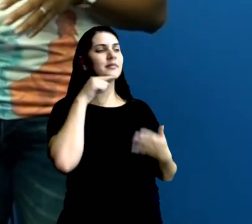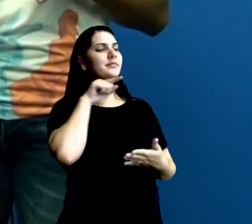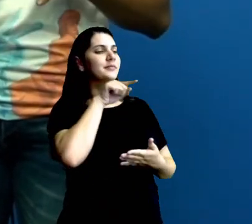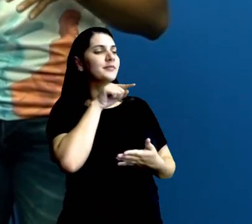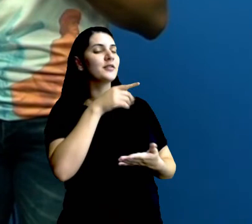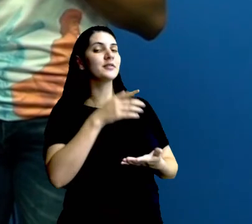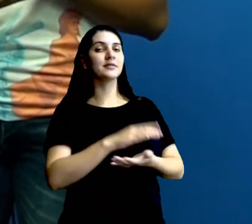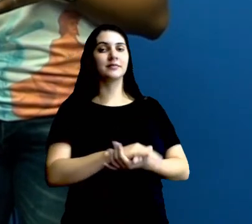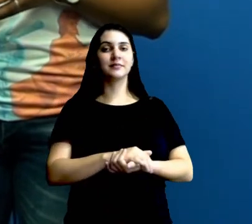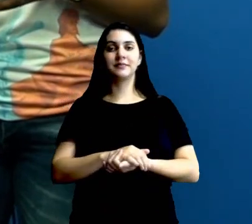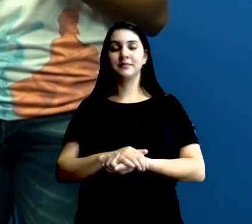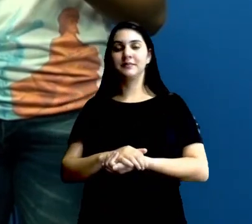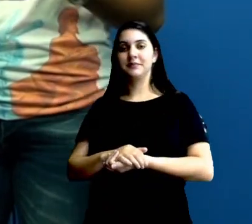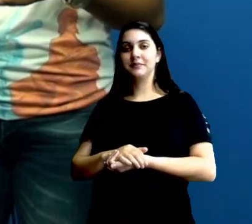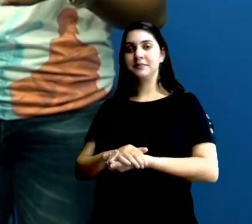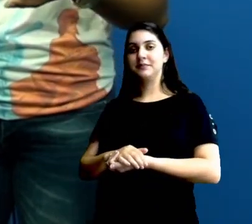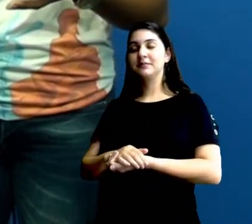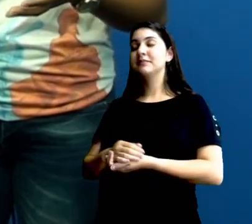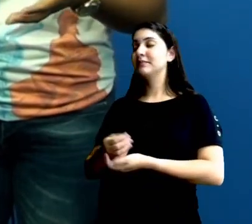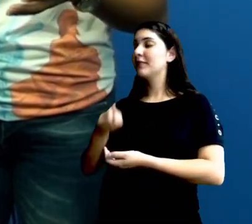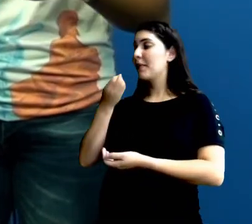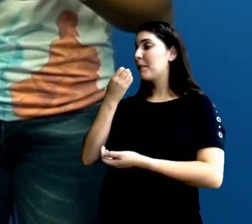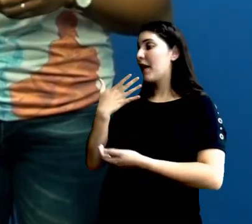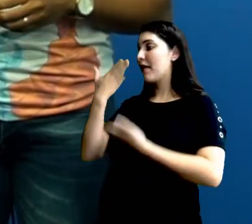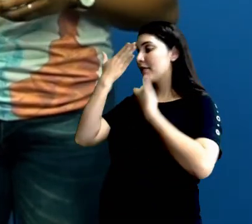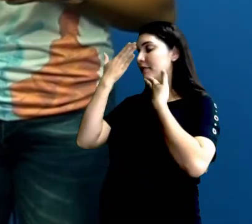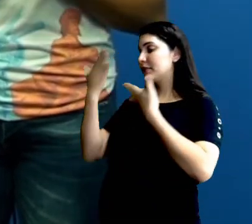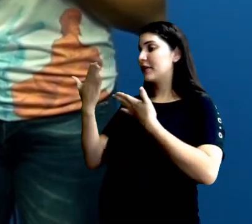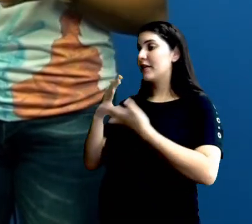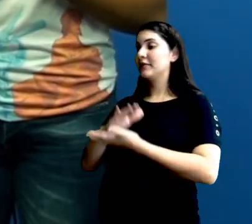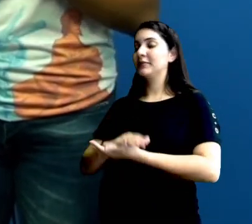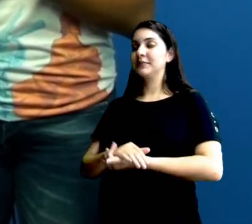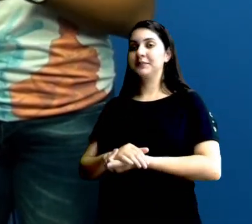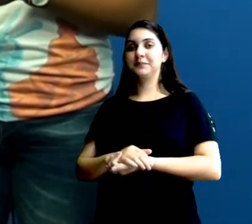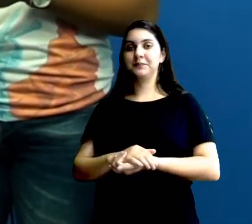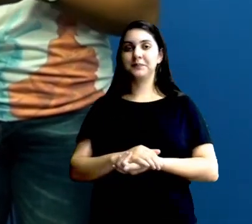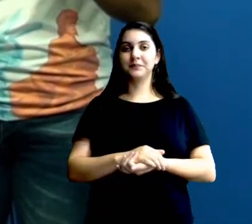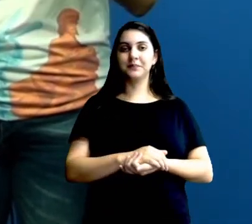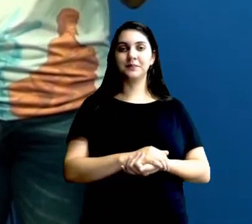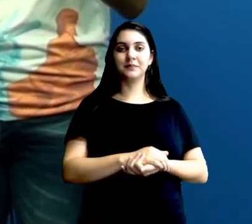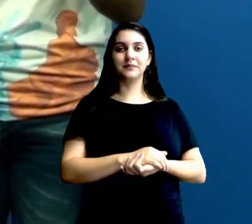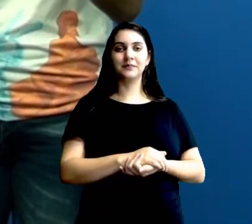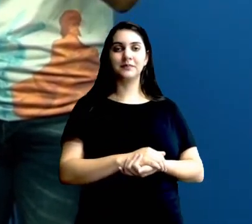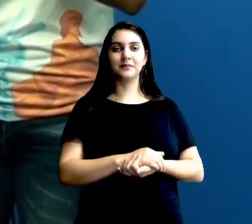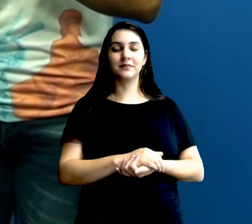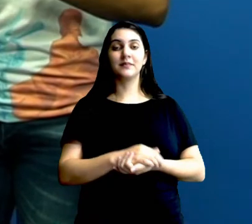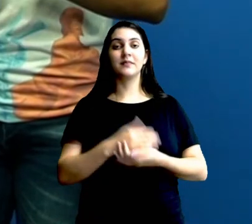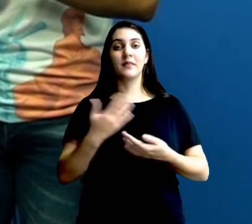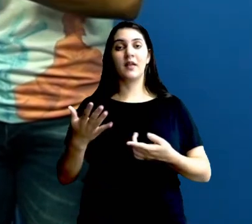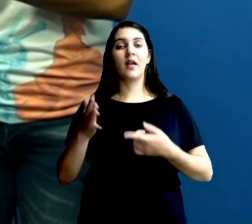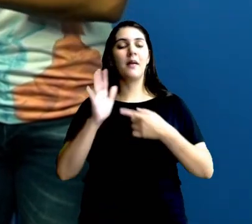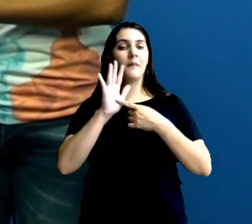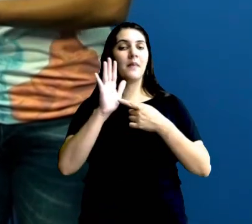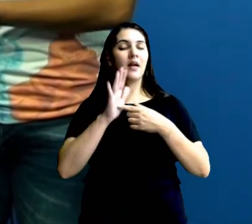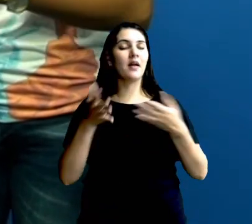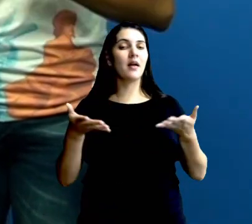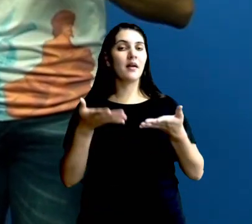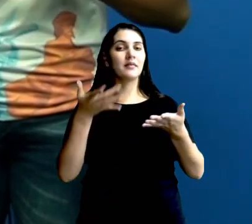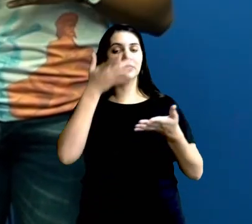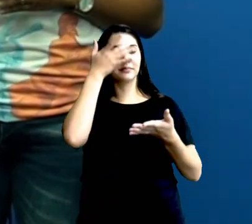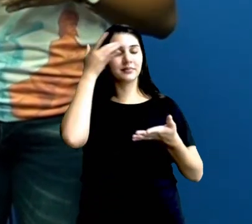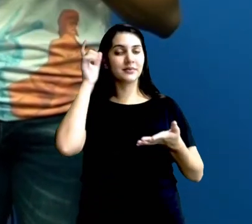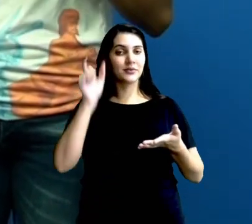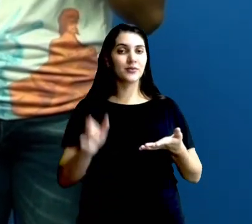você? Fine, thanks, bem, obrigada. John, this is Grace. Chegou o momento que você apresenta